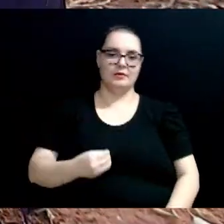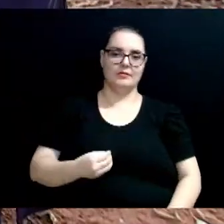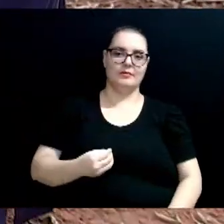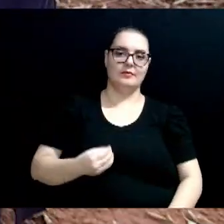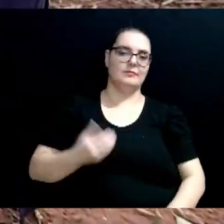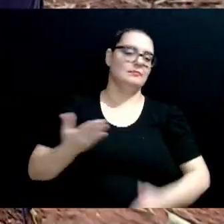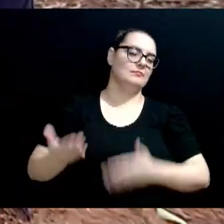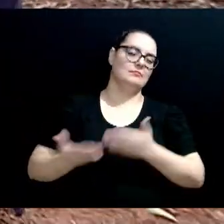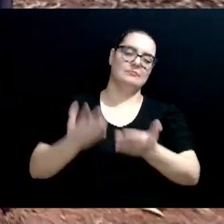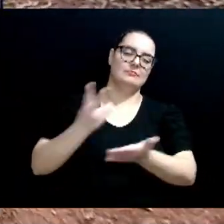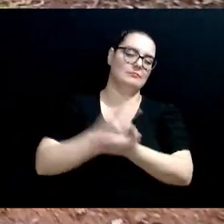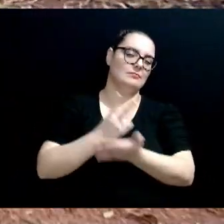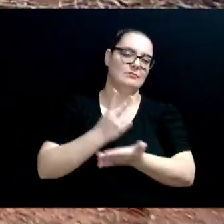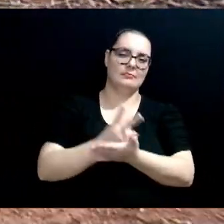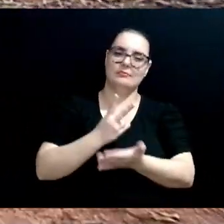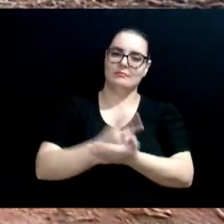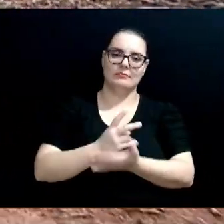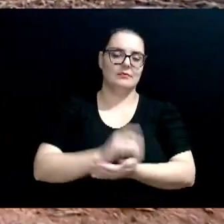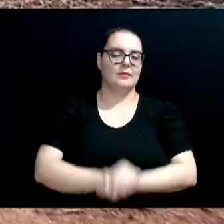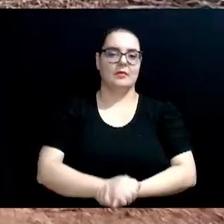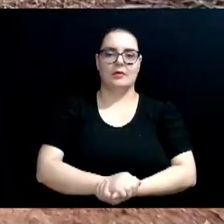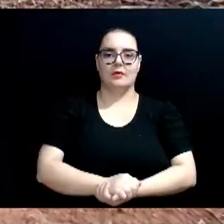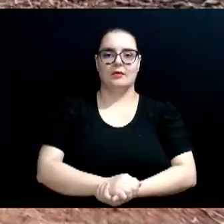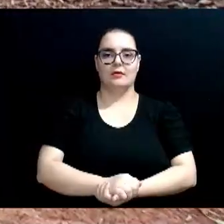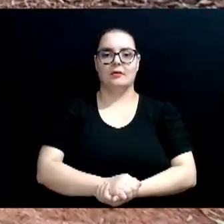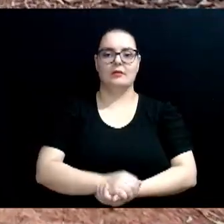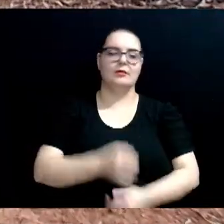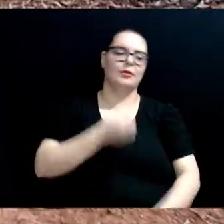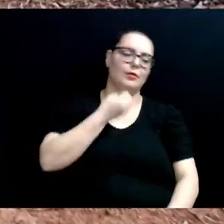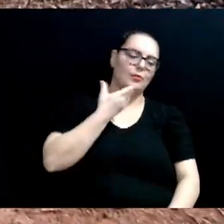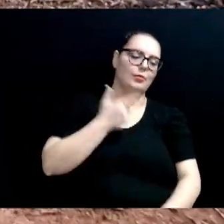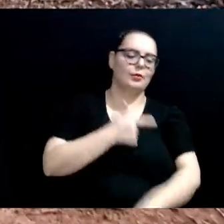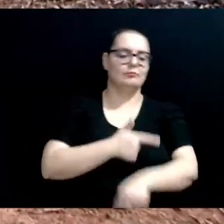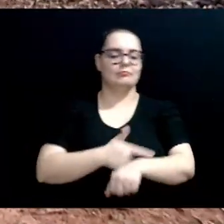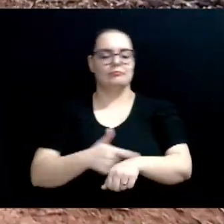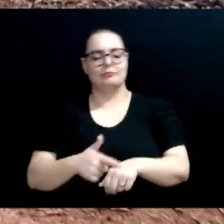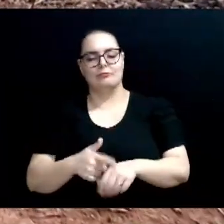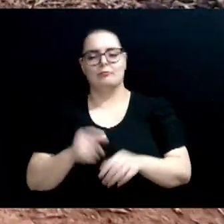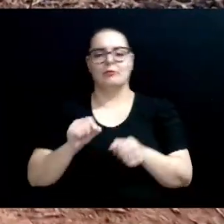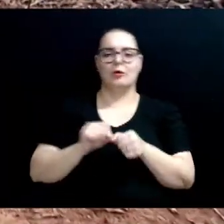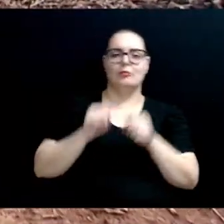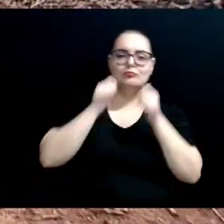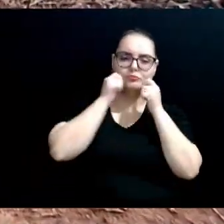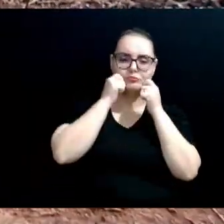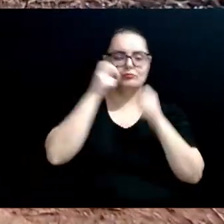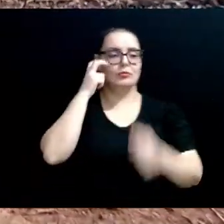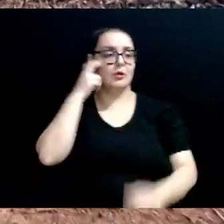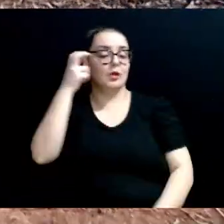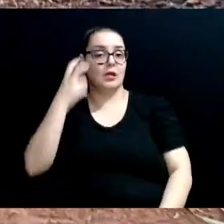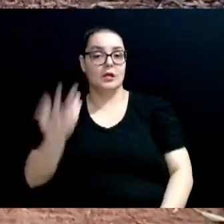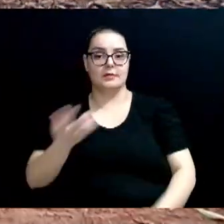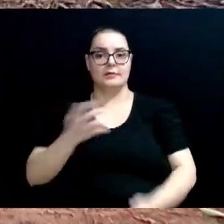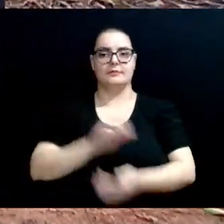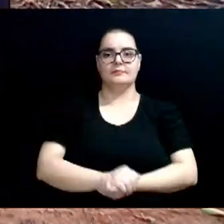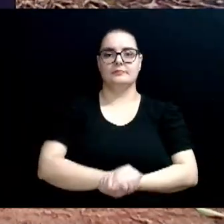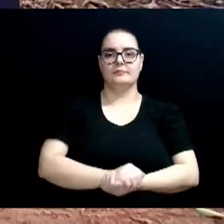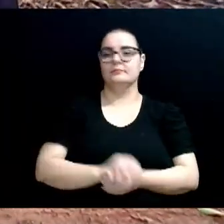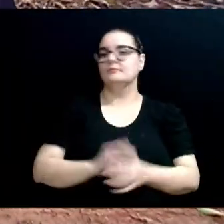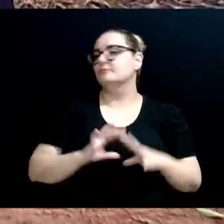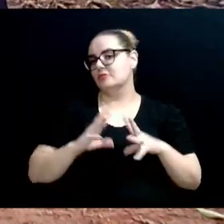elogiados. Que é bonzinho, porque é educadinho, porque é fofo, porque é inteligente, por